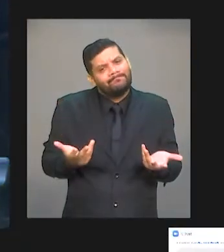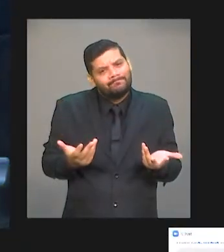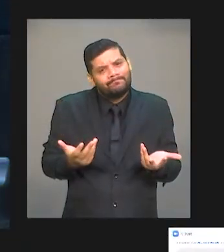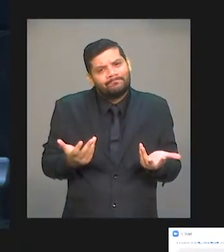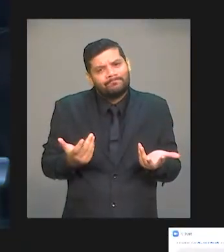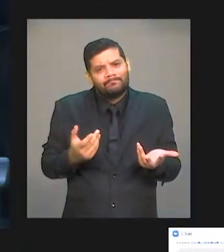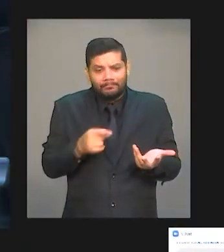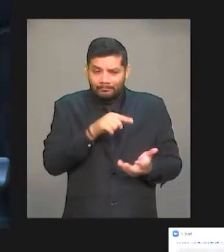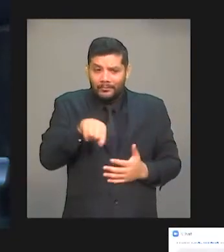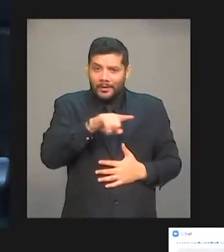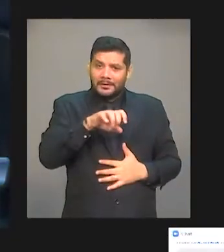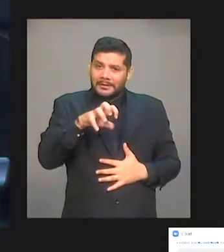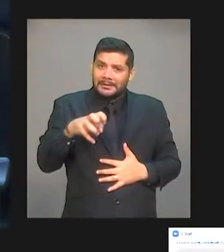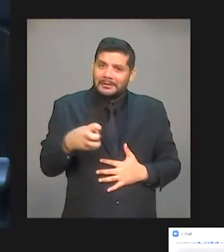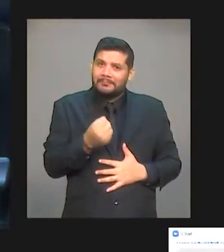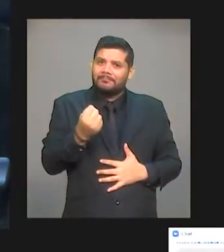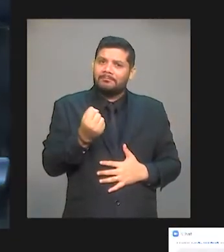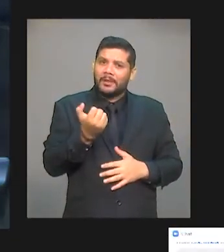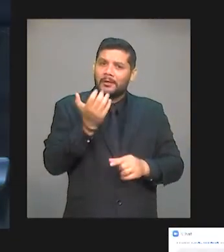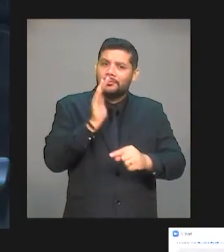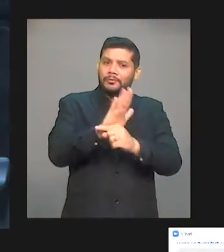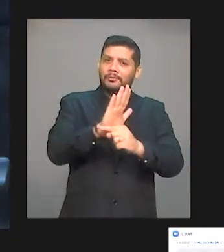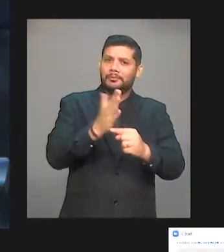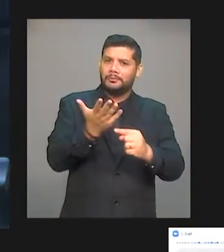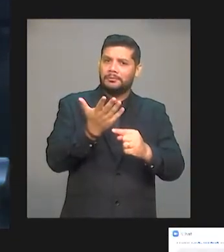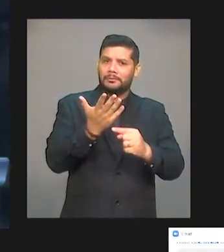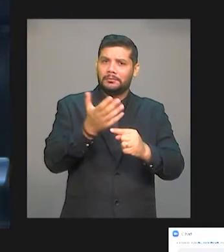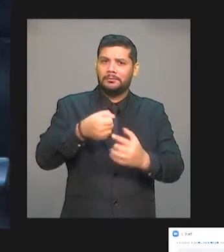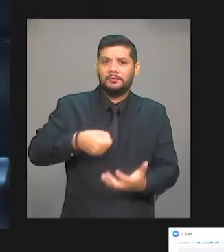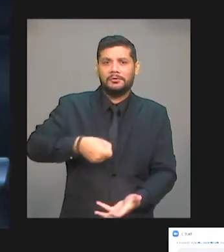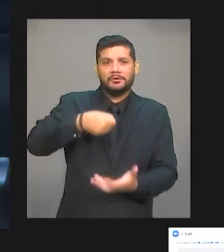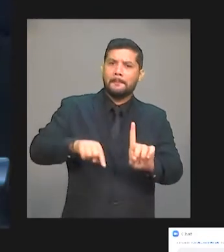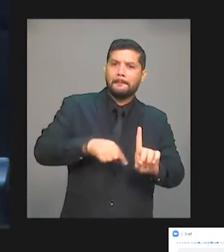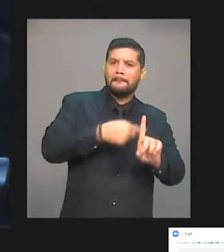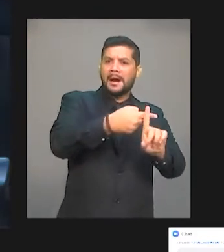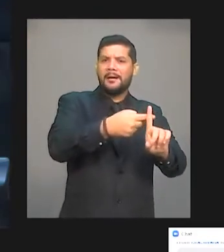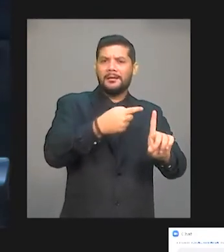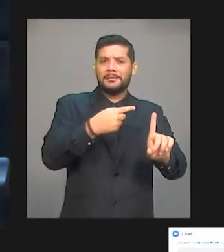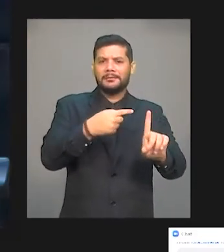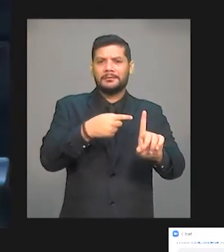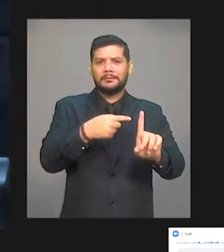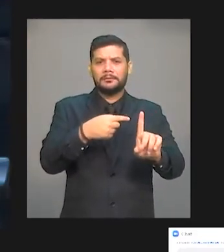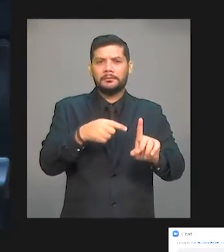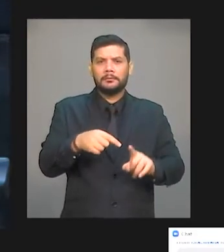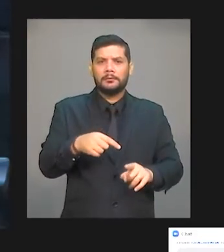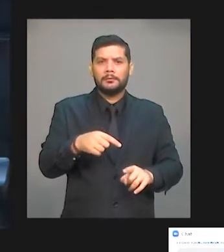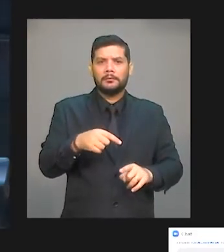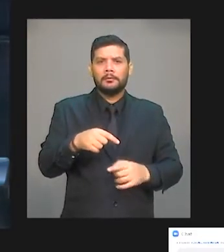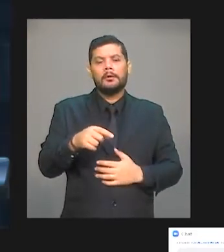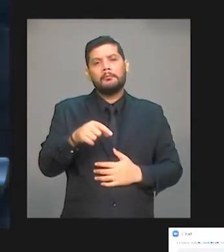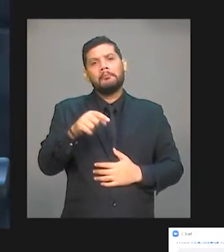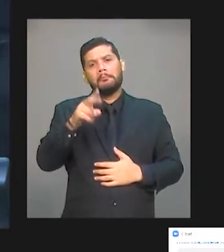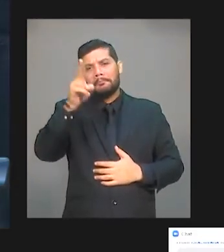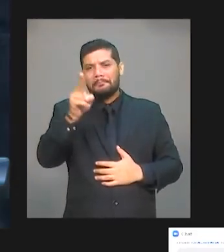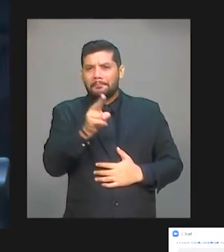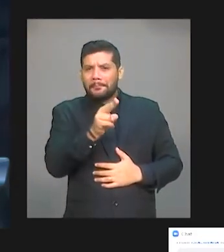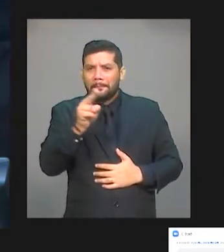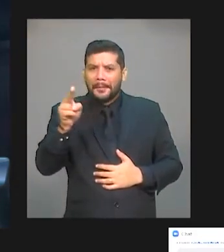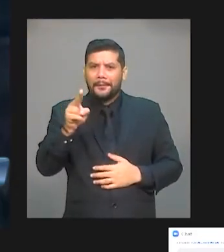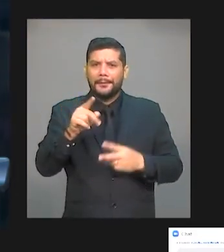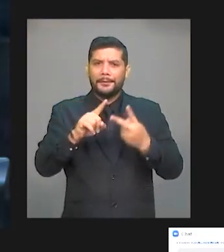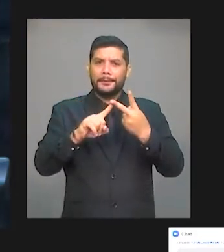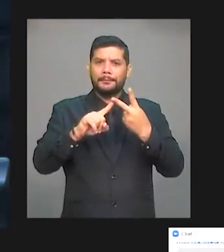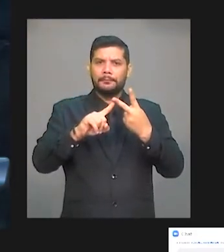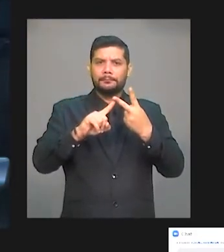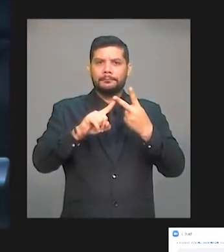captadores dessas cestas para levar essa população mais vulnerável. Os padres, pastores, eles têm muita noção